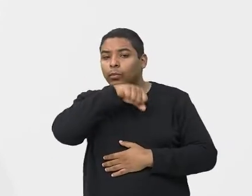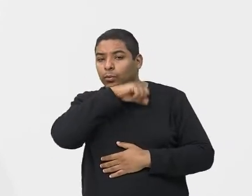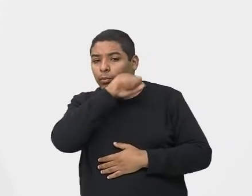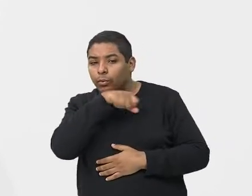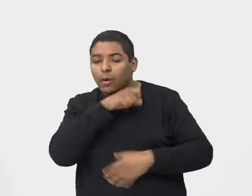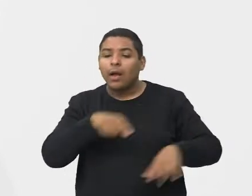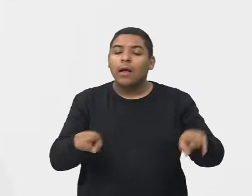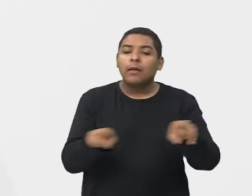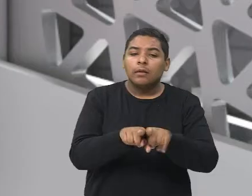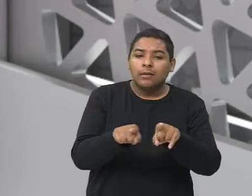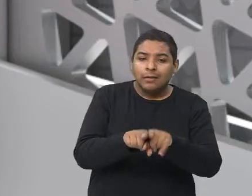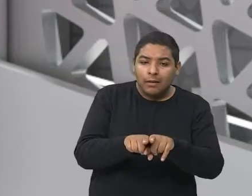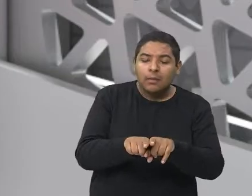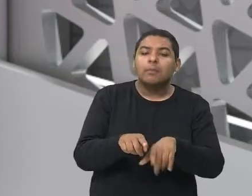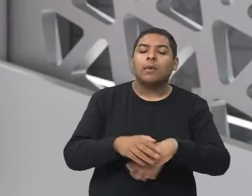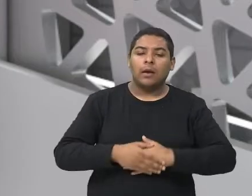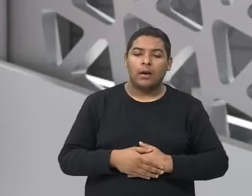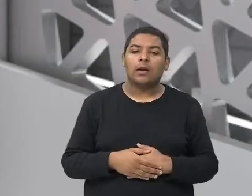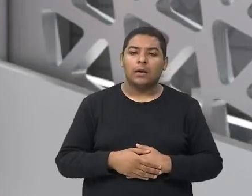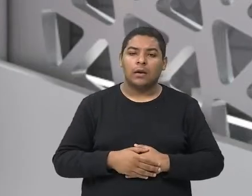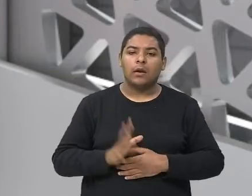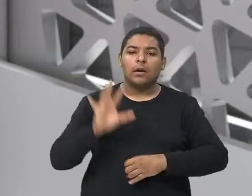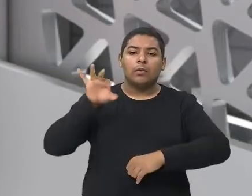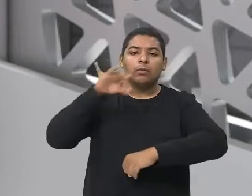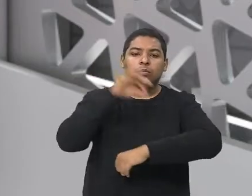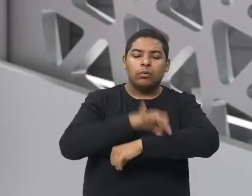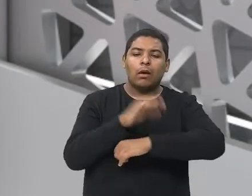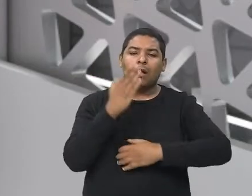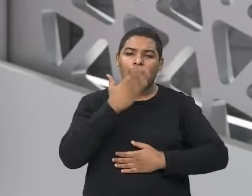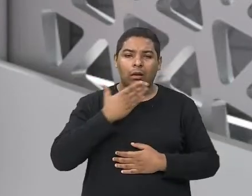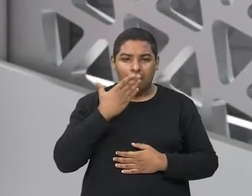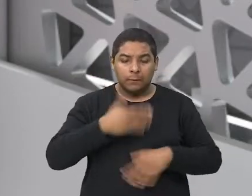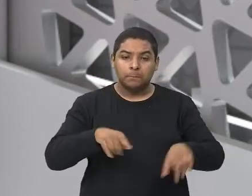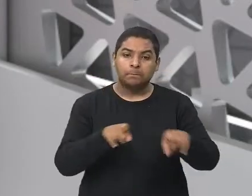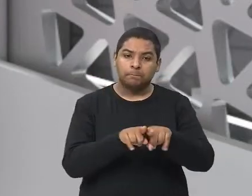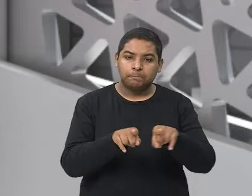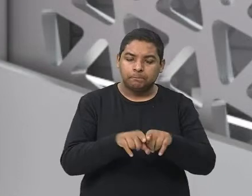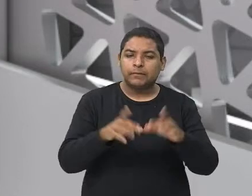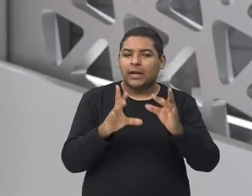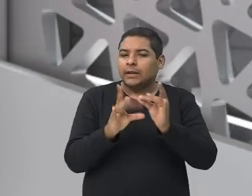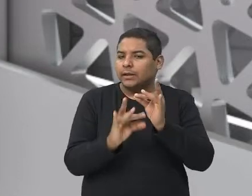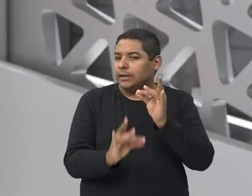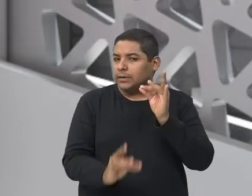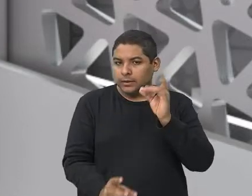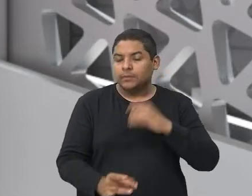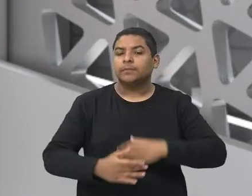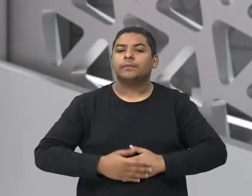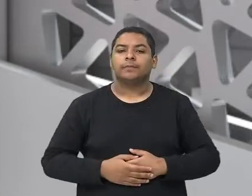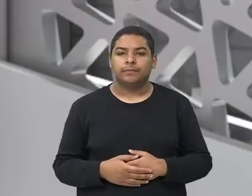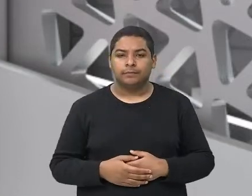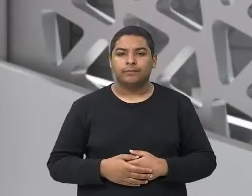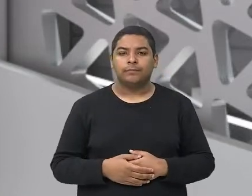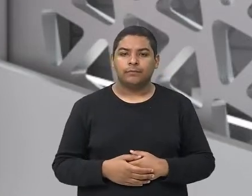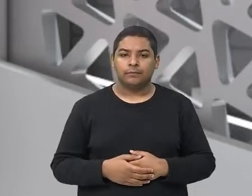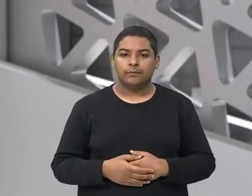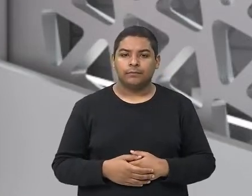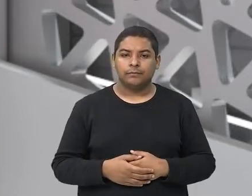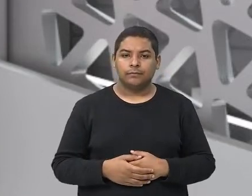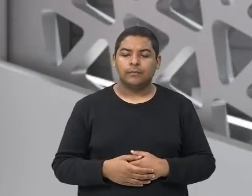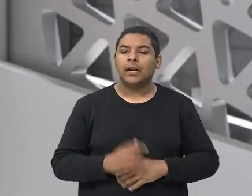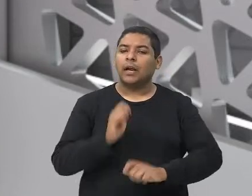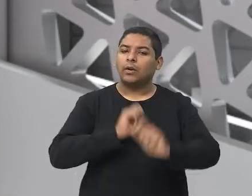de frutas, ok? Então a gente vai verificar aí todo esse detalhamento, principalmente a economia que